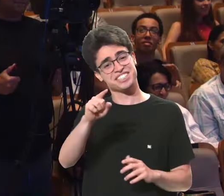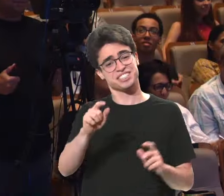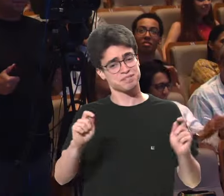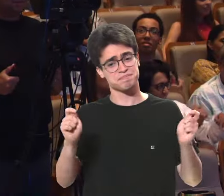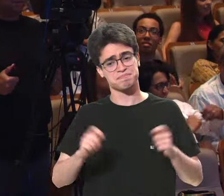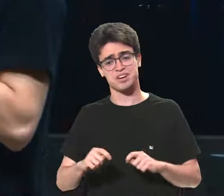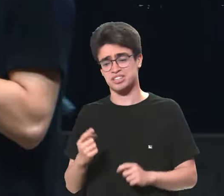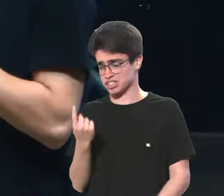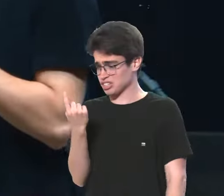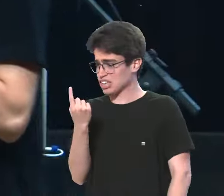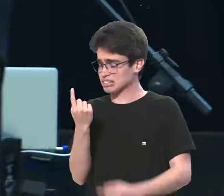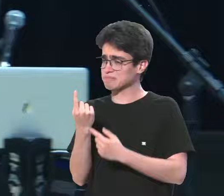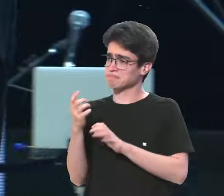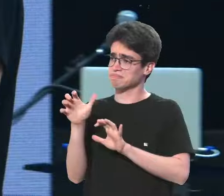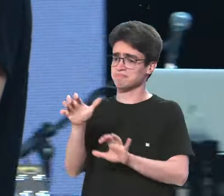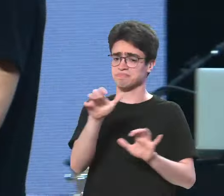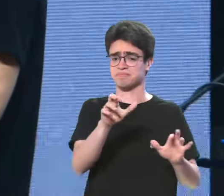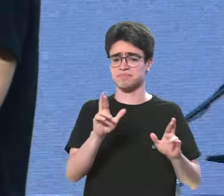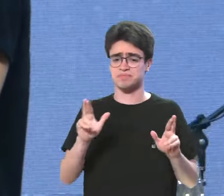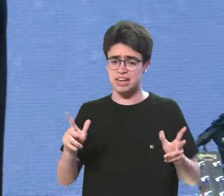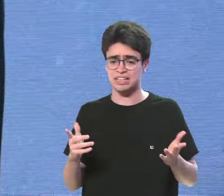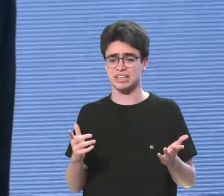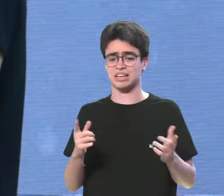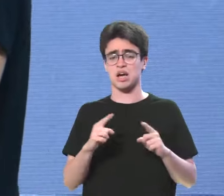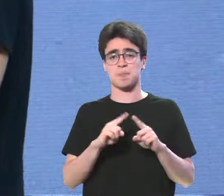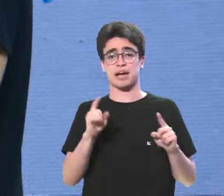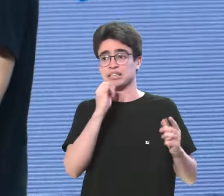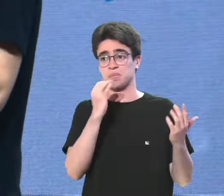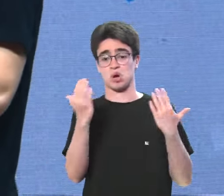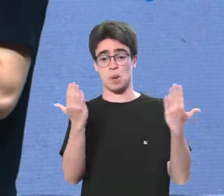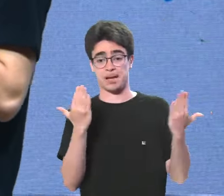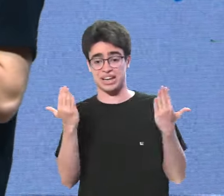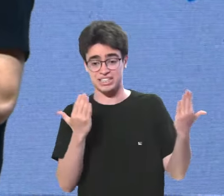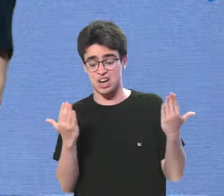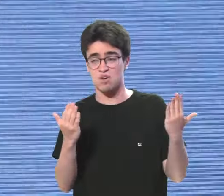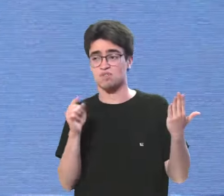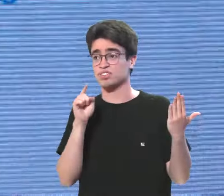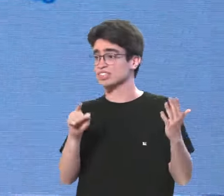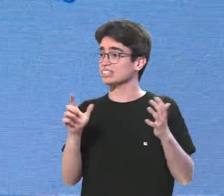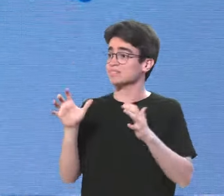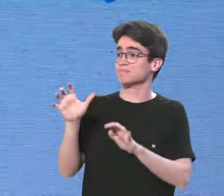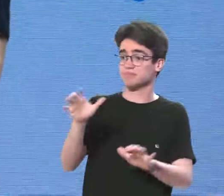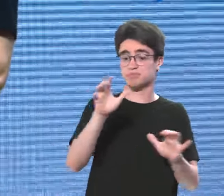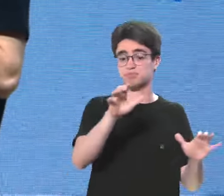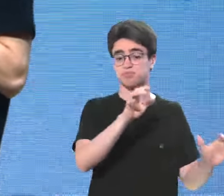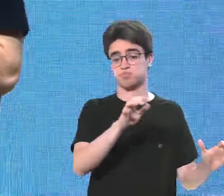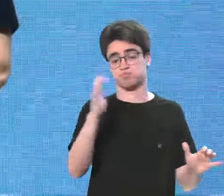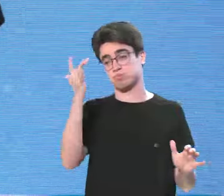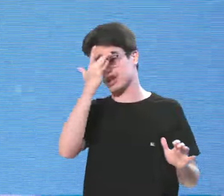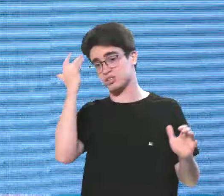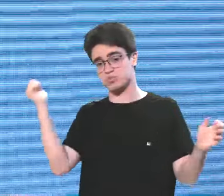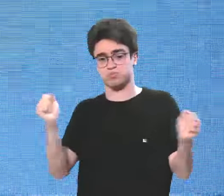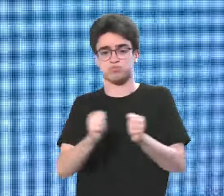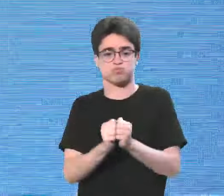diferença sozinho mas não vai ser nem perto do que você poderia fazer com outras